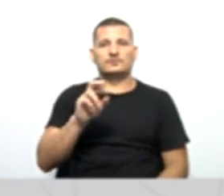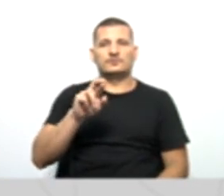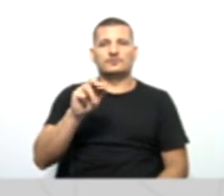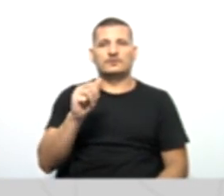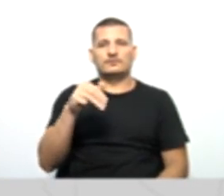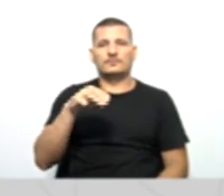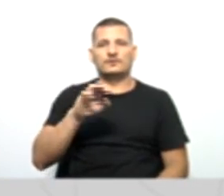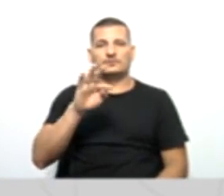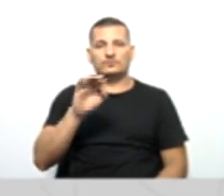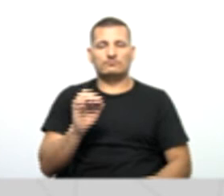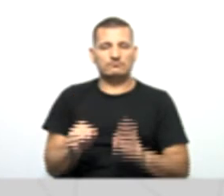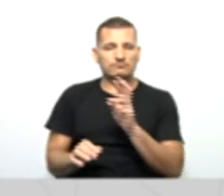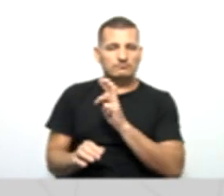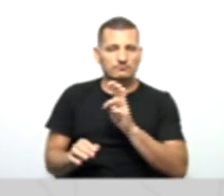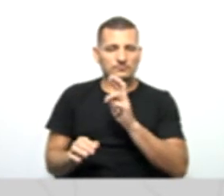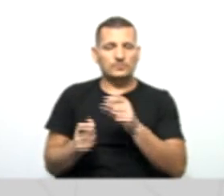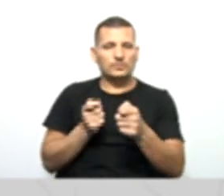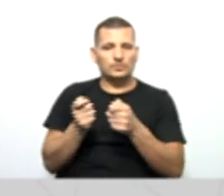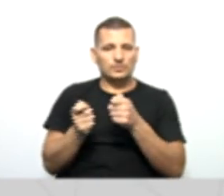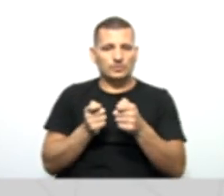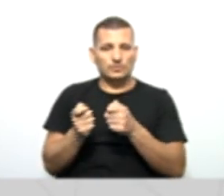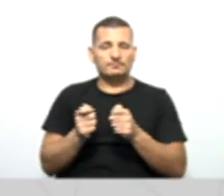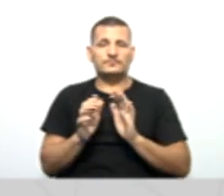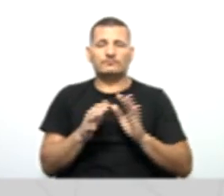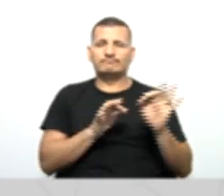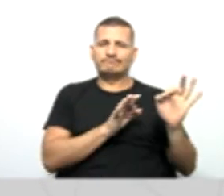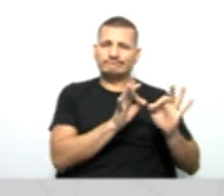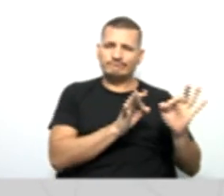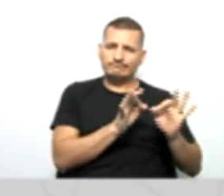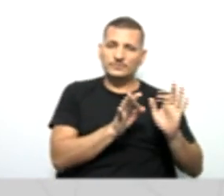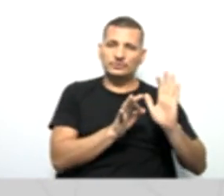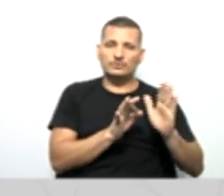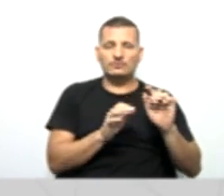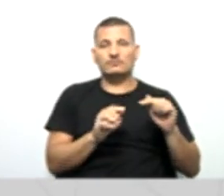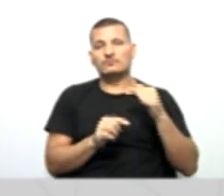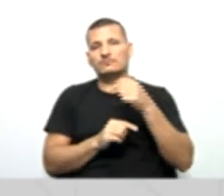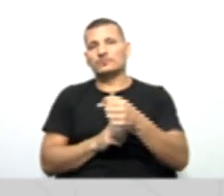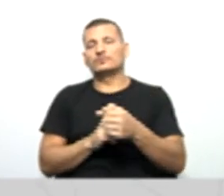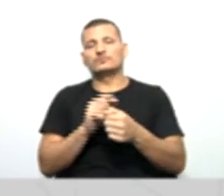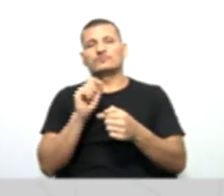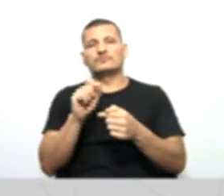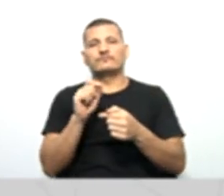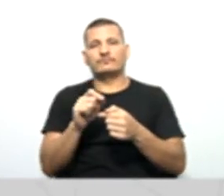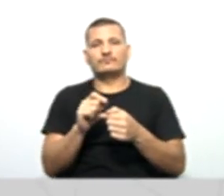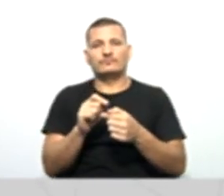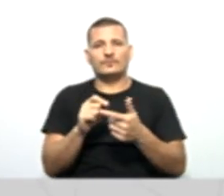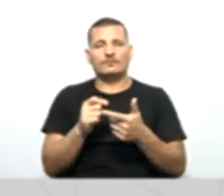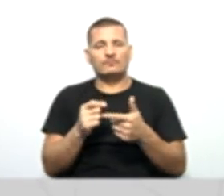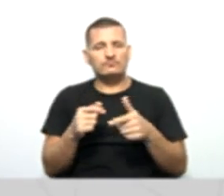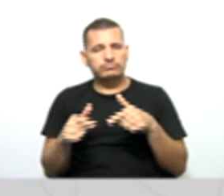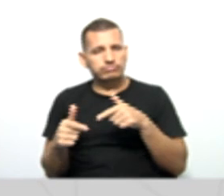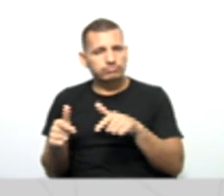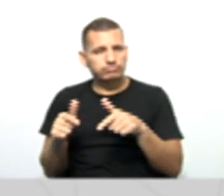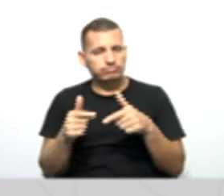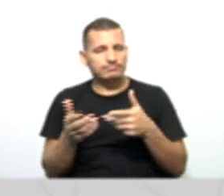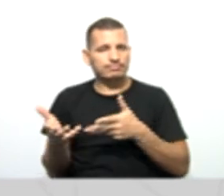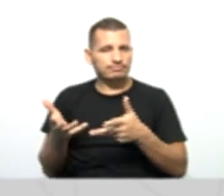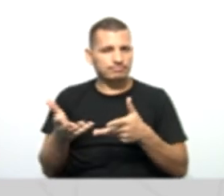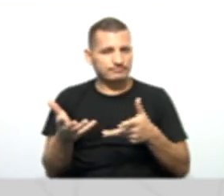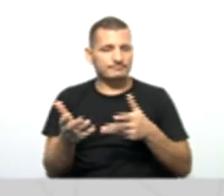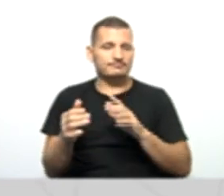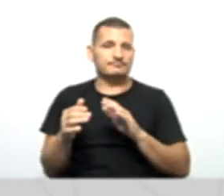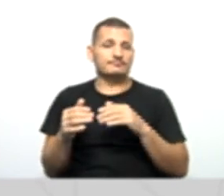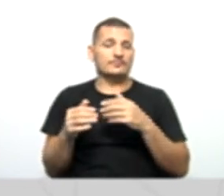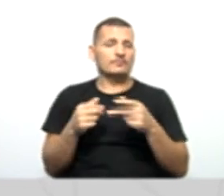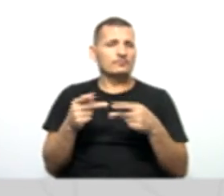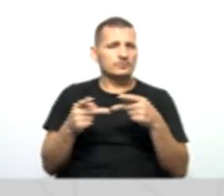gente faz aí a parte de planejamento, a gente vai cair na parte de execução. Então, o que a gente tem que fazer, tá, gente? O projeto